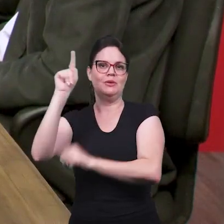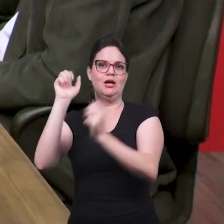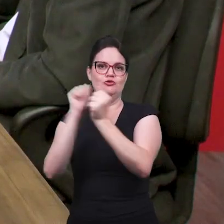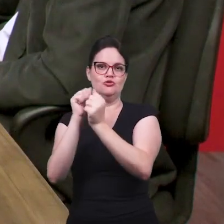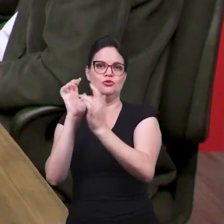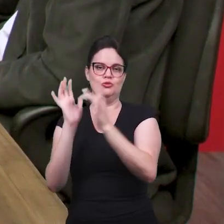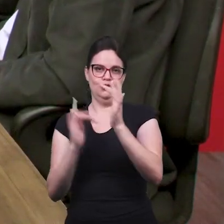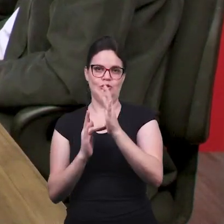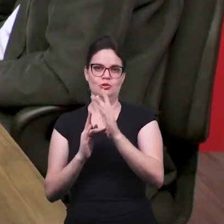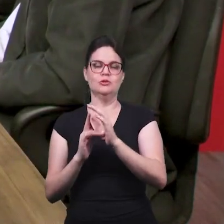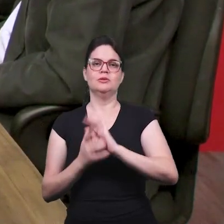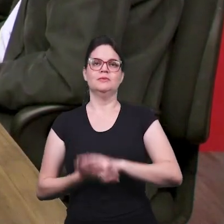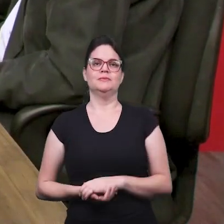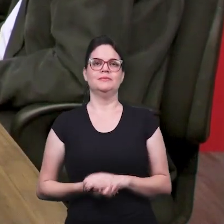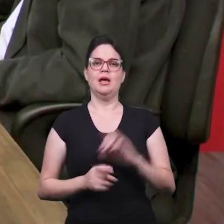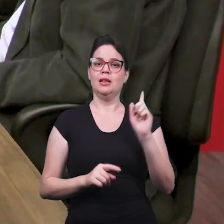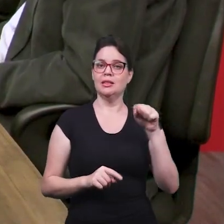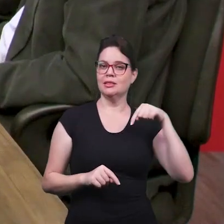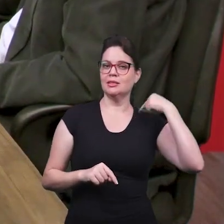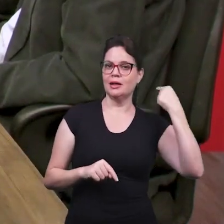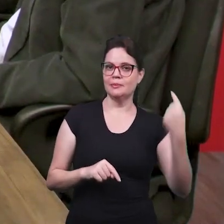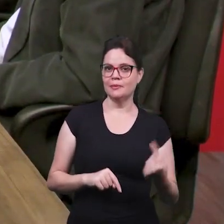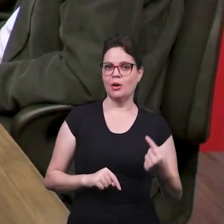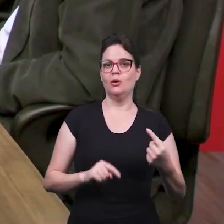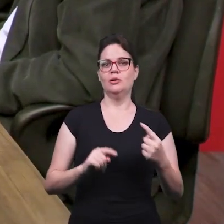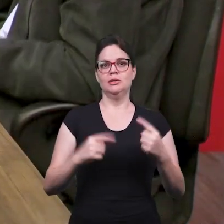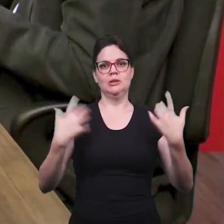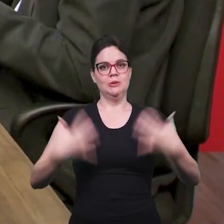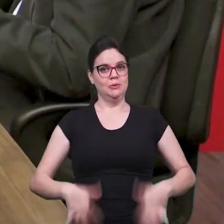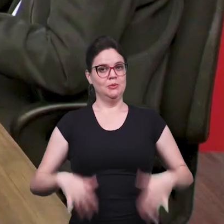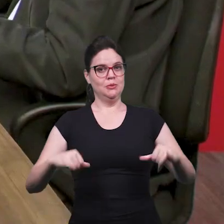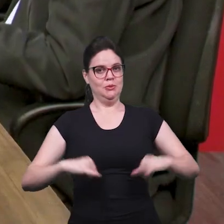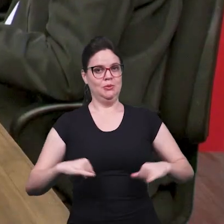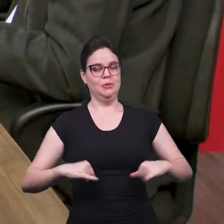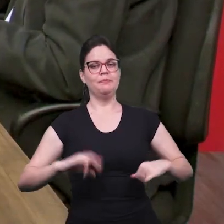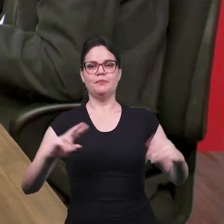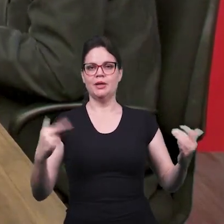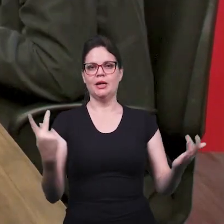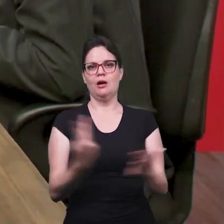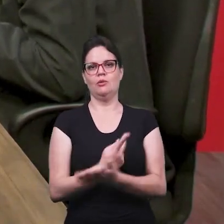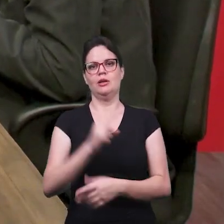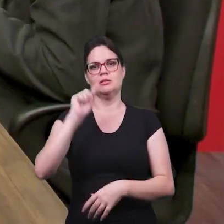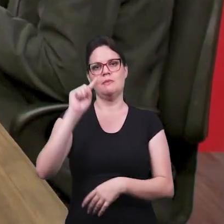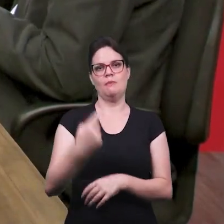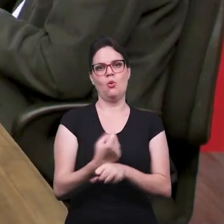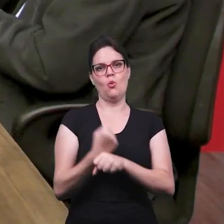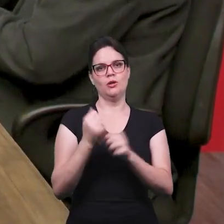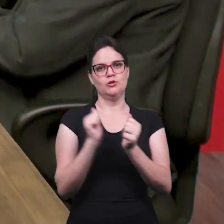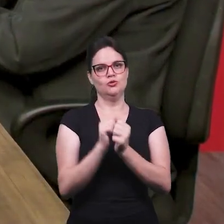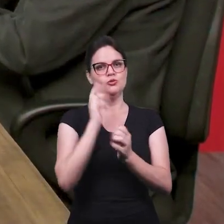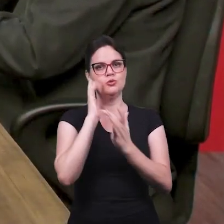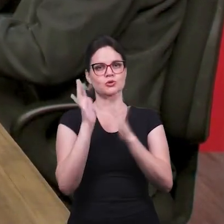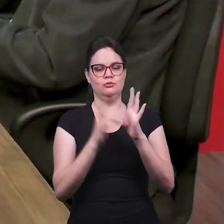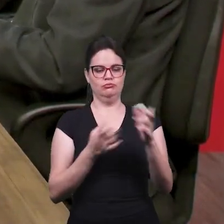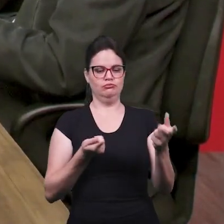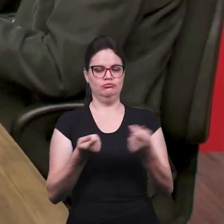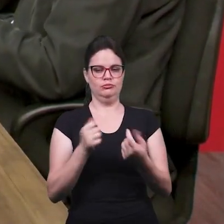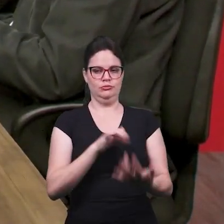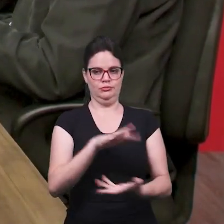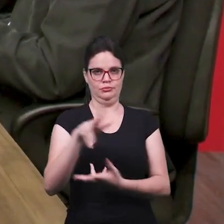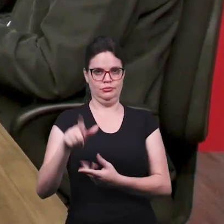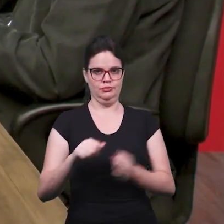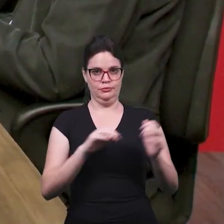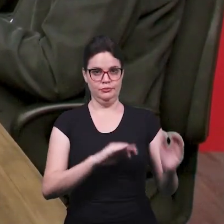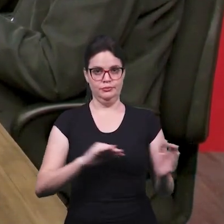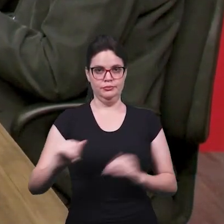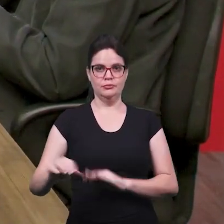Senhor. Interessante que na palavra do capítulo 8, isso foi bem divulgado através